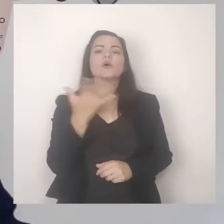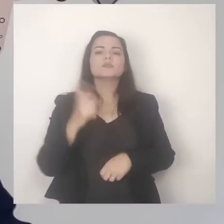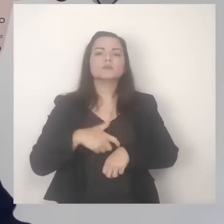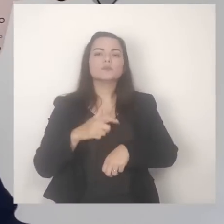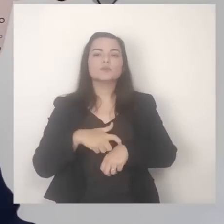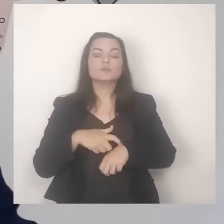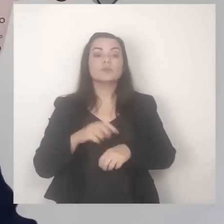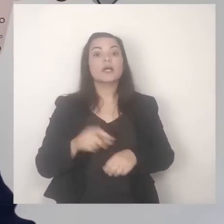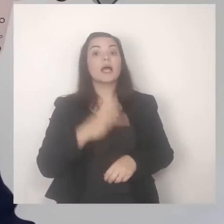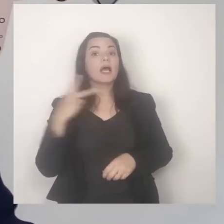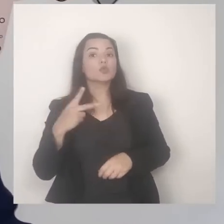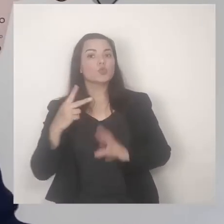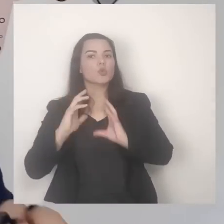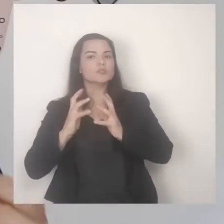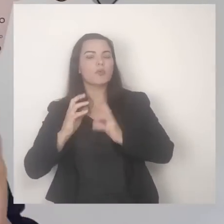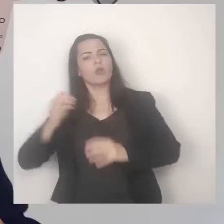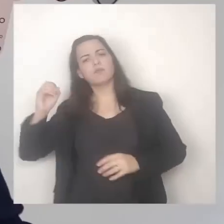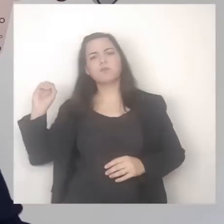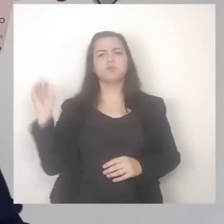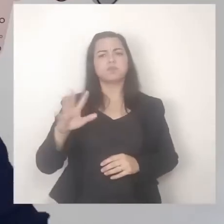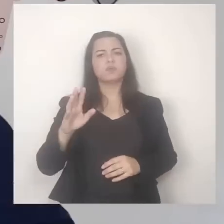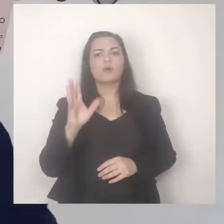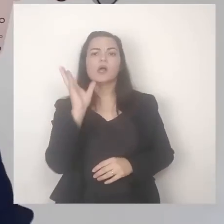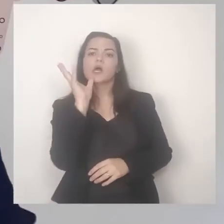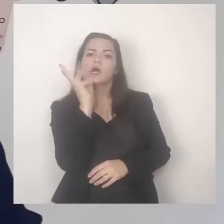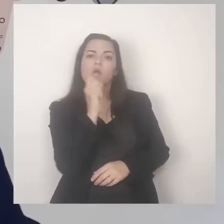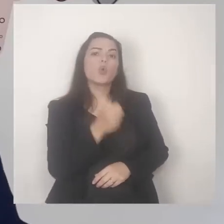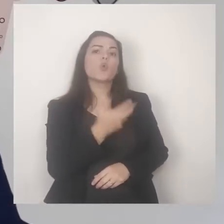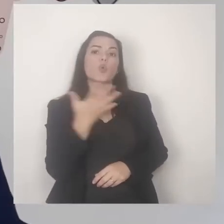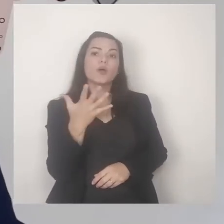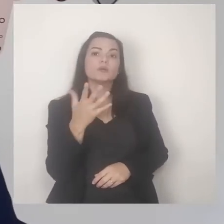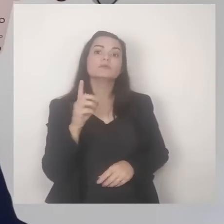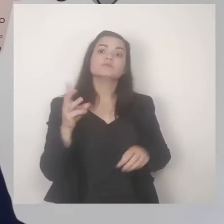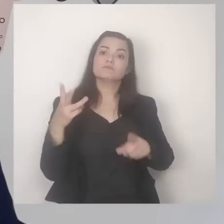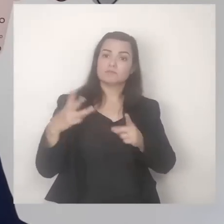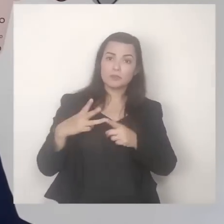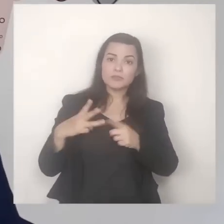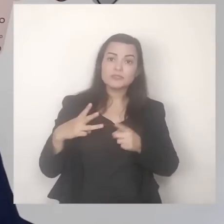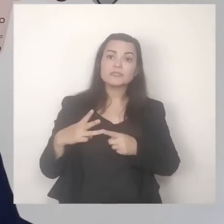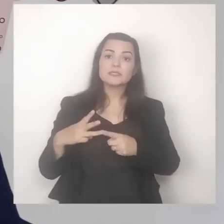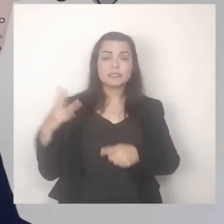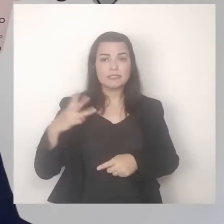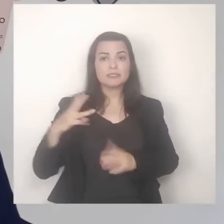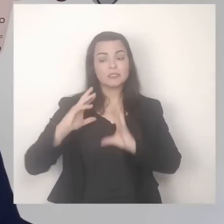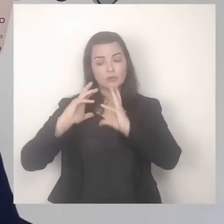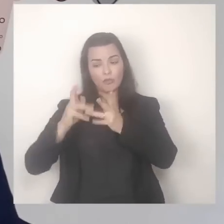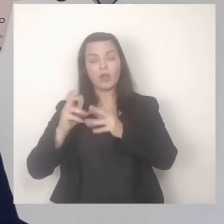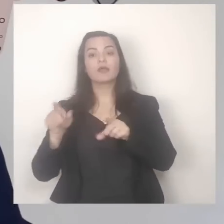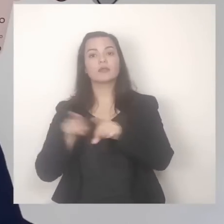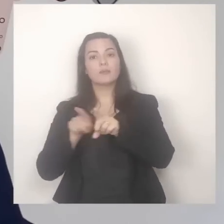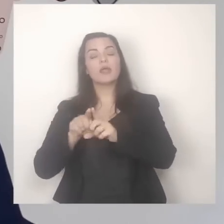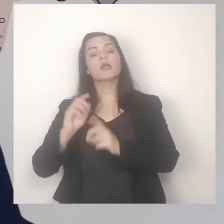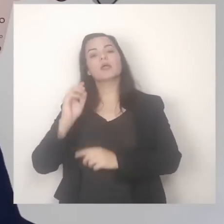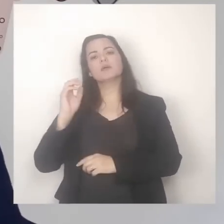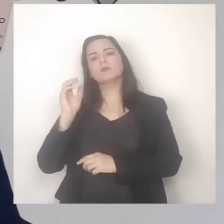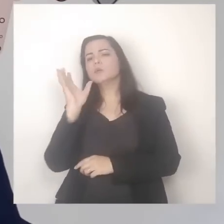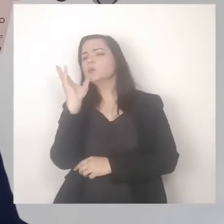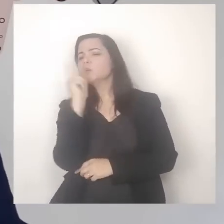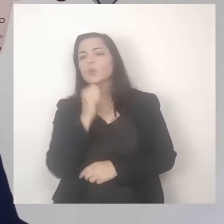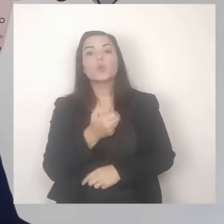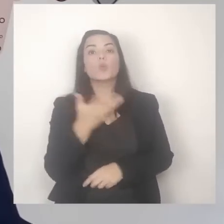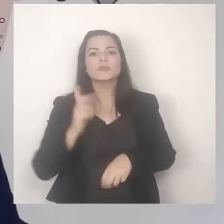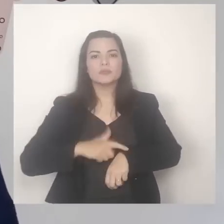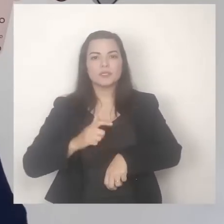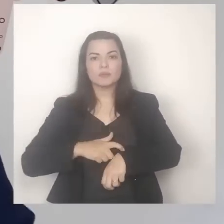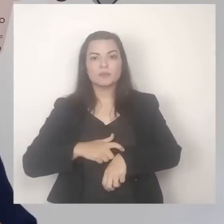o alvo? E quanto tempo a bola 3 demorou para alcançar o alvo? Tá bom? Anote no